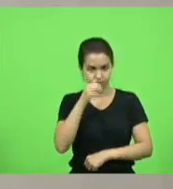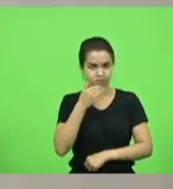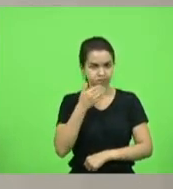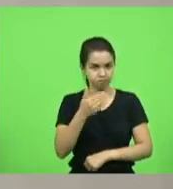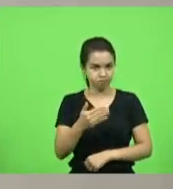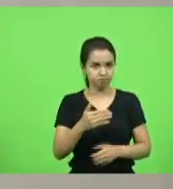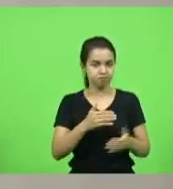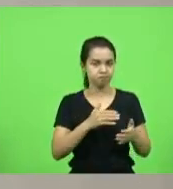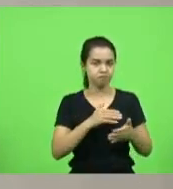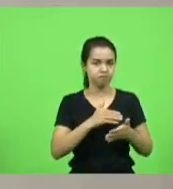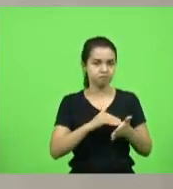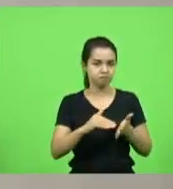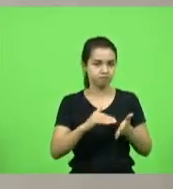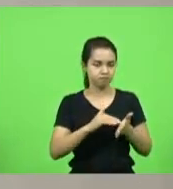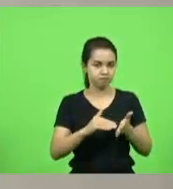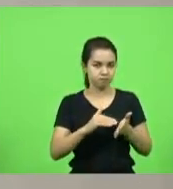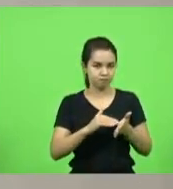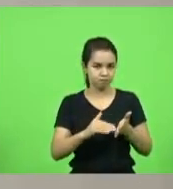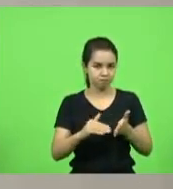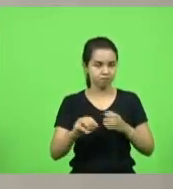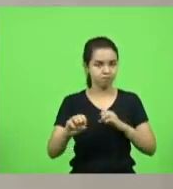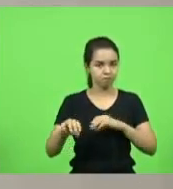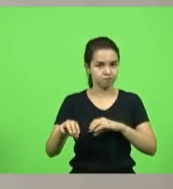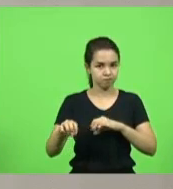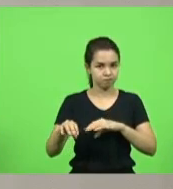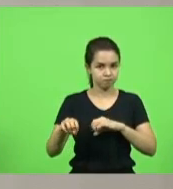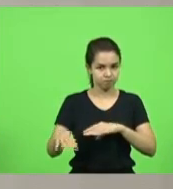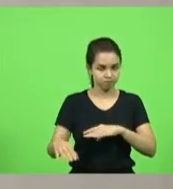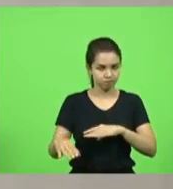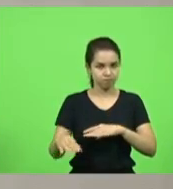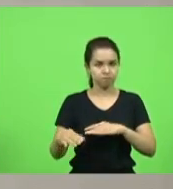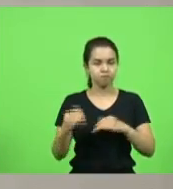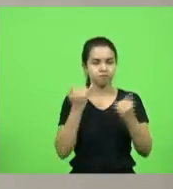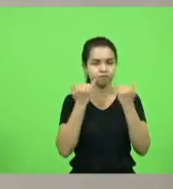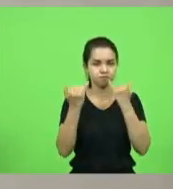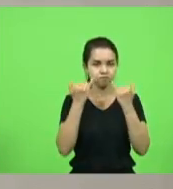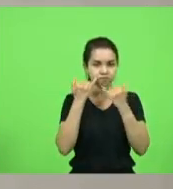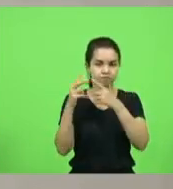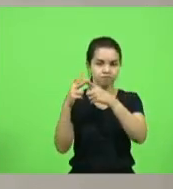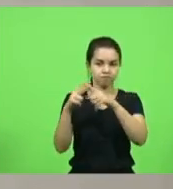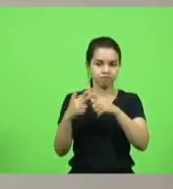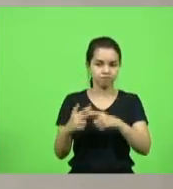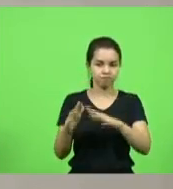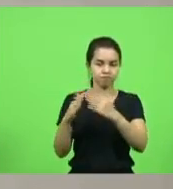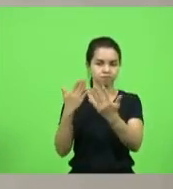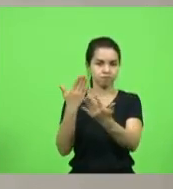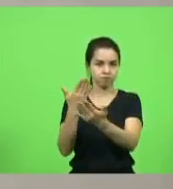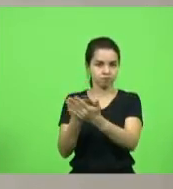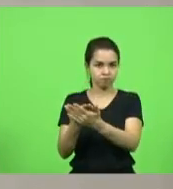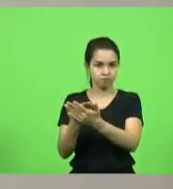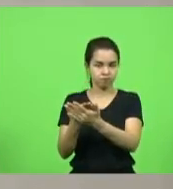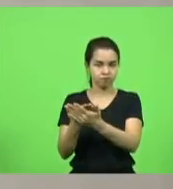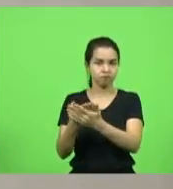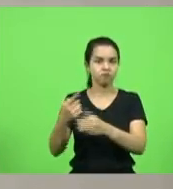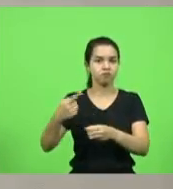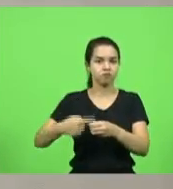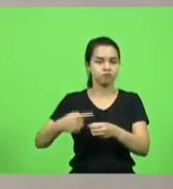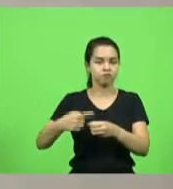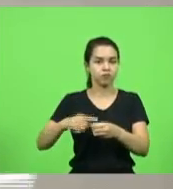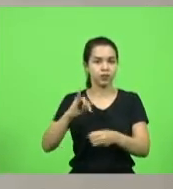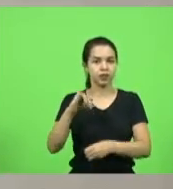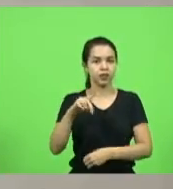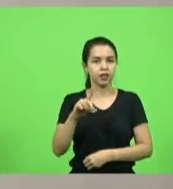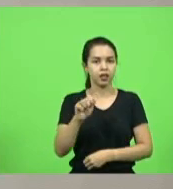Educação informações atualizadas acerca do processo de reforma geral do Ginásio de Escola de Educação Básica Raulino Horne, no município de Indaial. Em